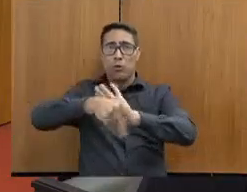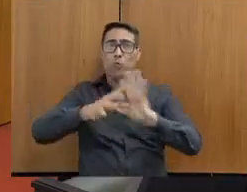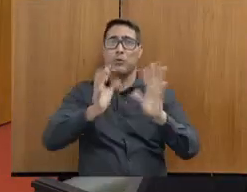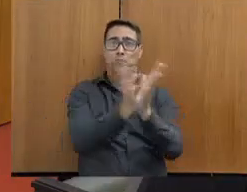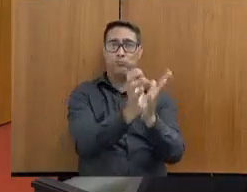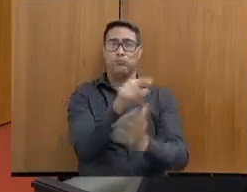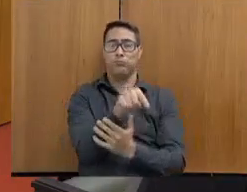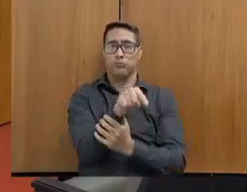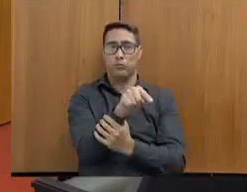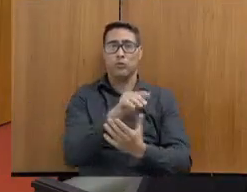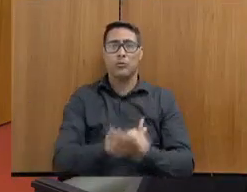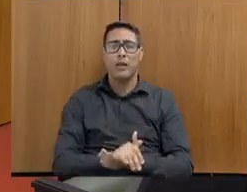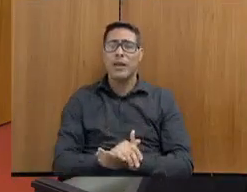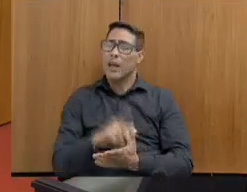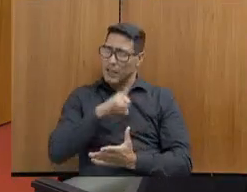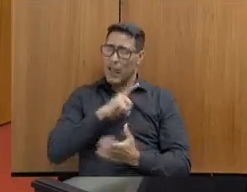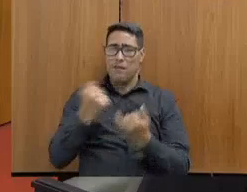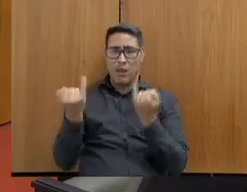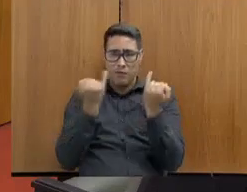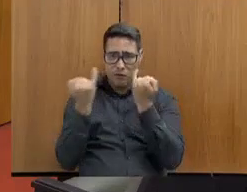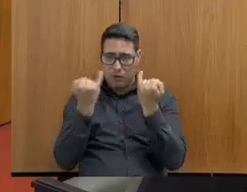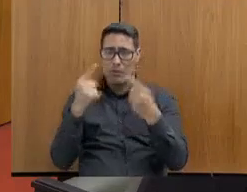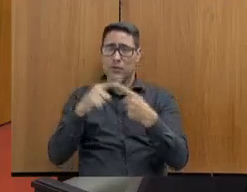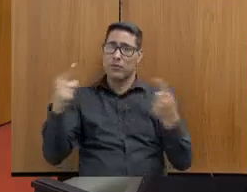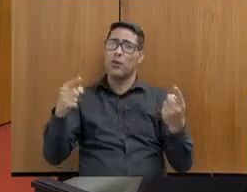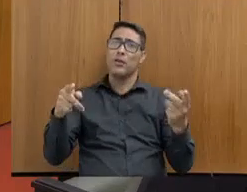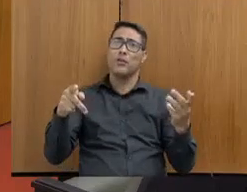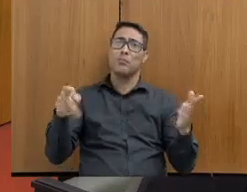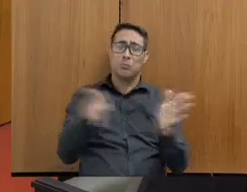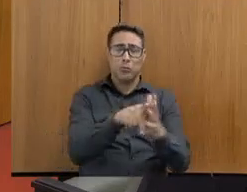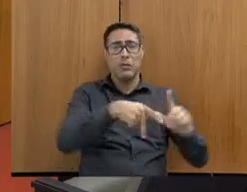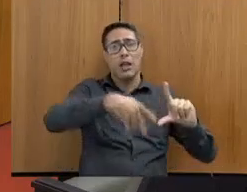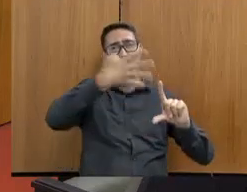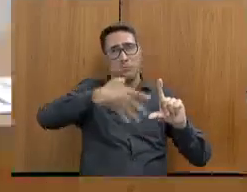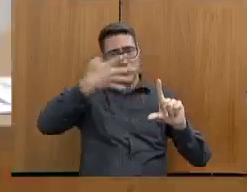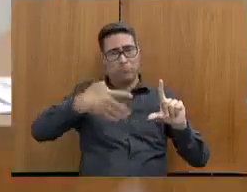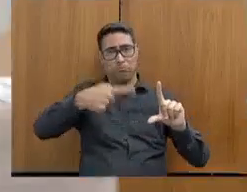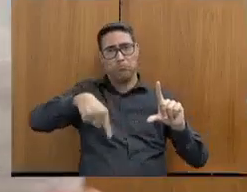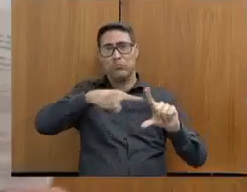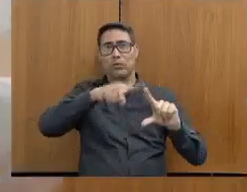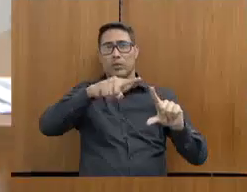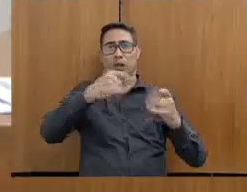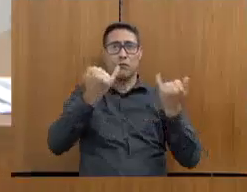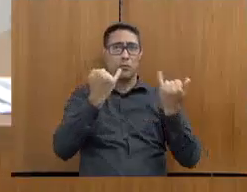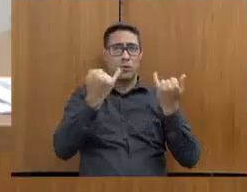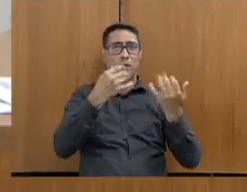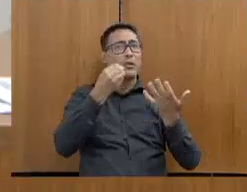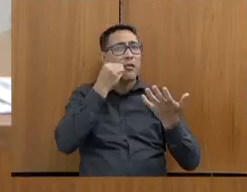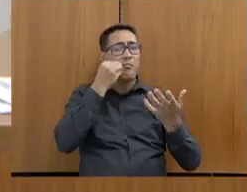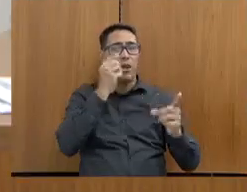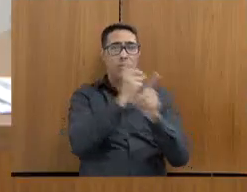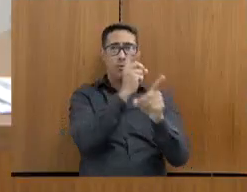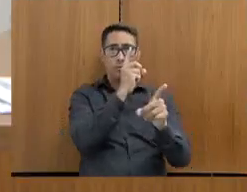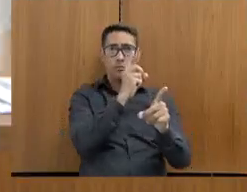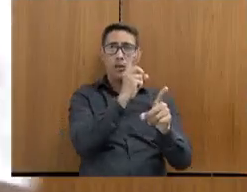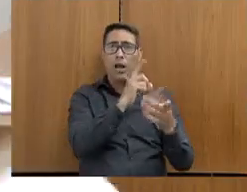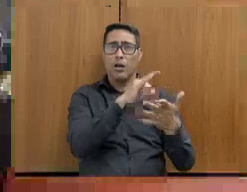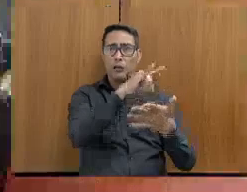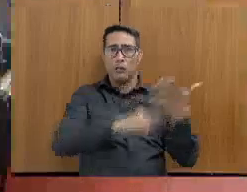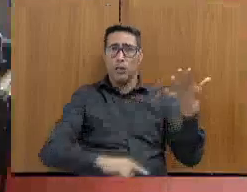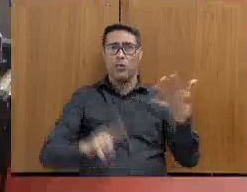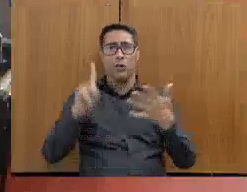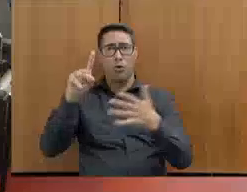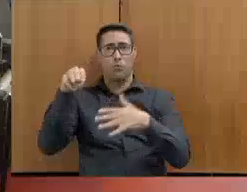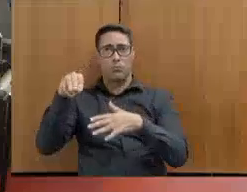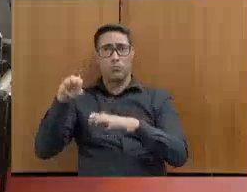aliás dados bastante relevantes da lgbtfobia né deixa eu tentar achar que o documento pessoal um minutinho para